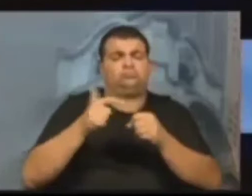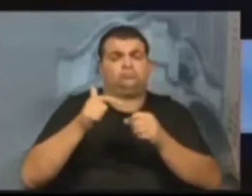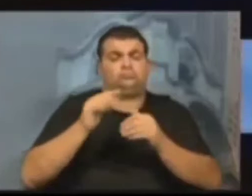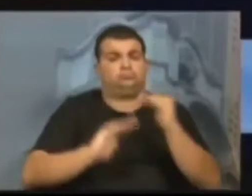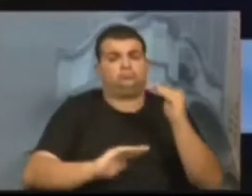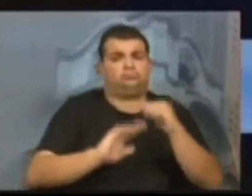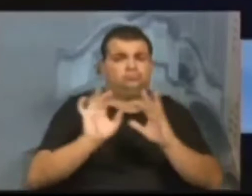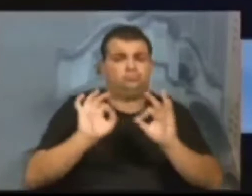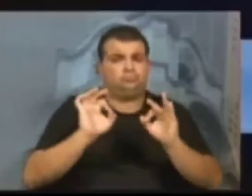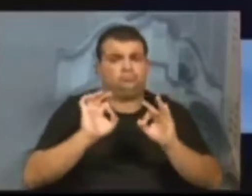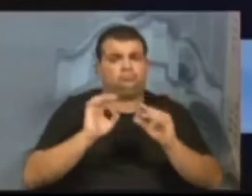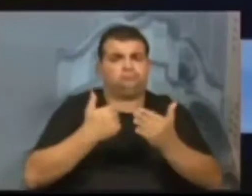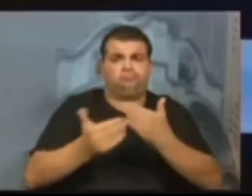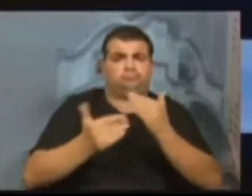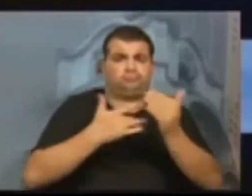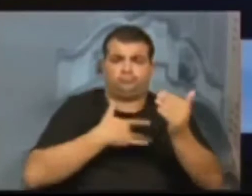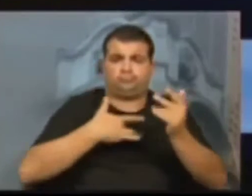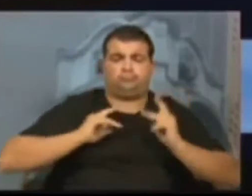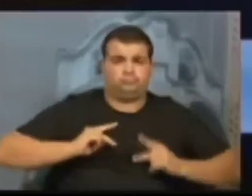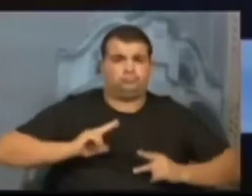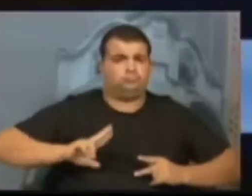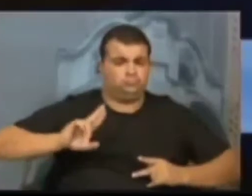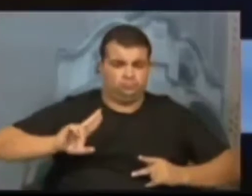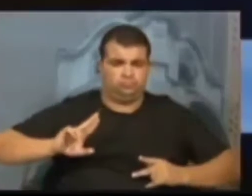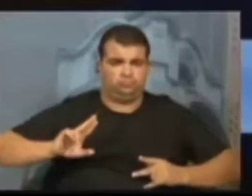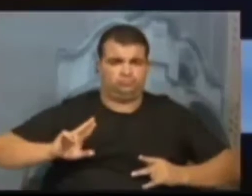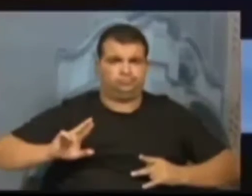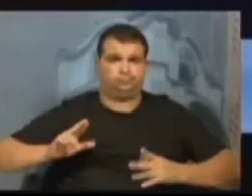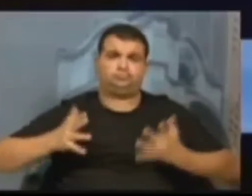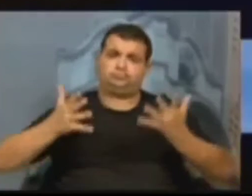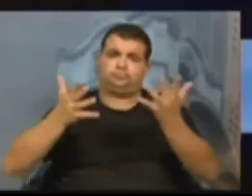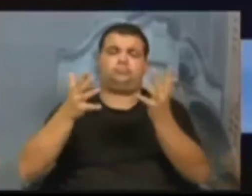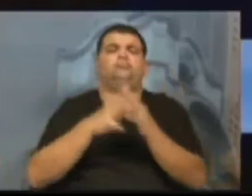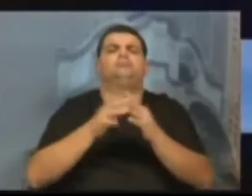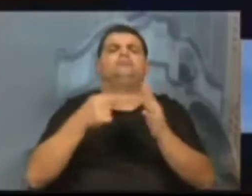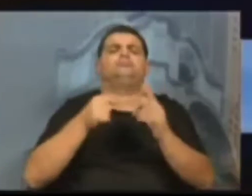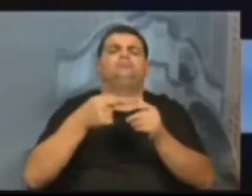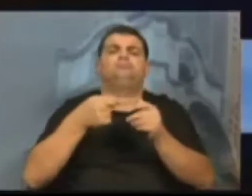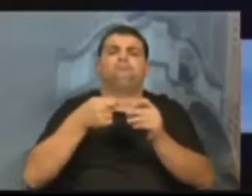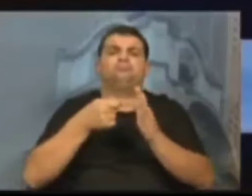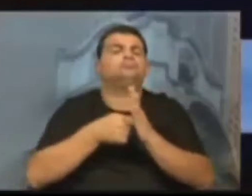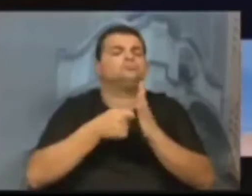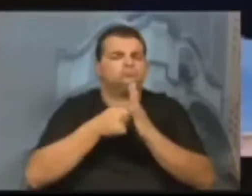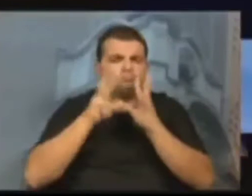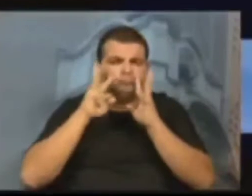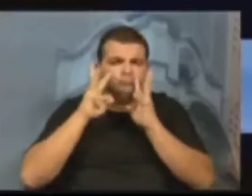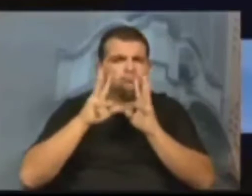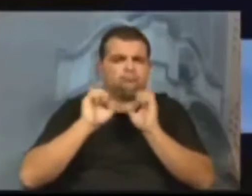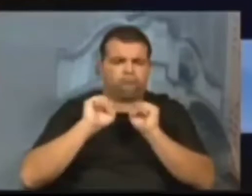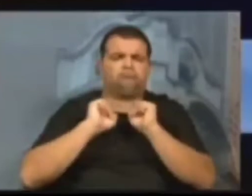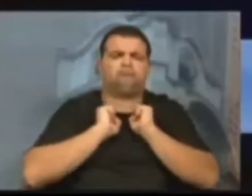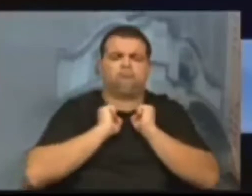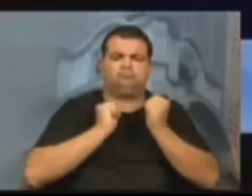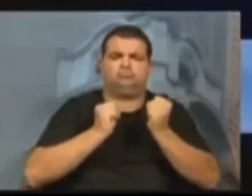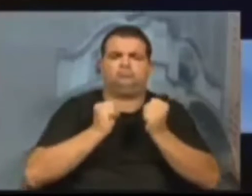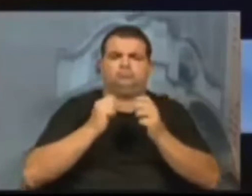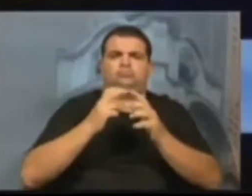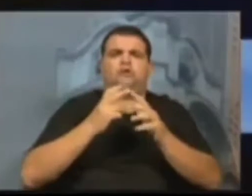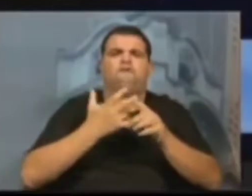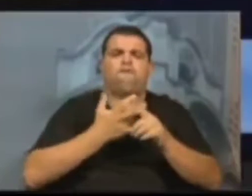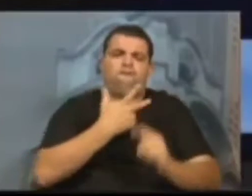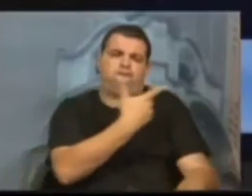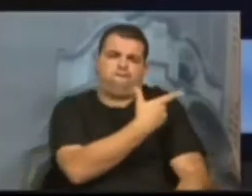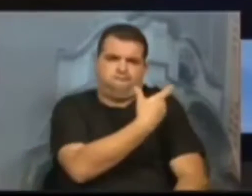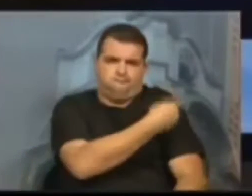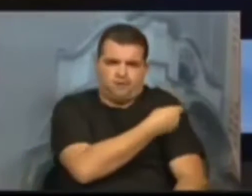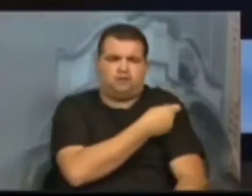à saúde de quem utiliza. E ao invés, então, de a gente investir e batalhar pela vacina, que